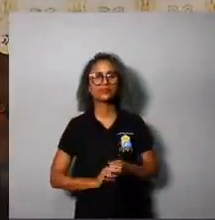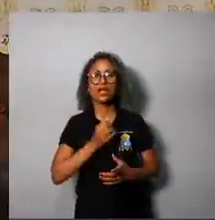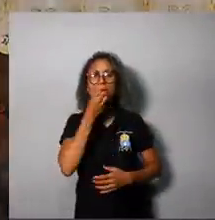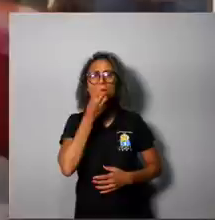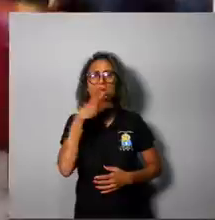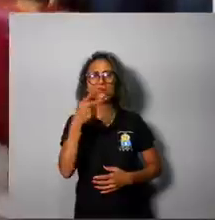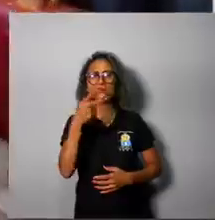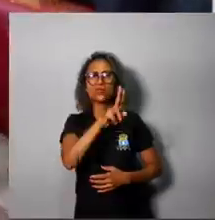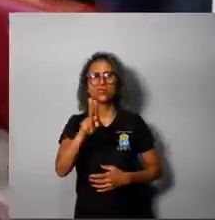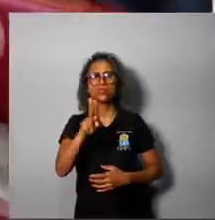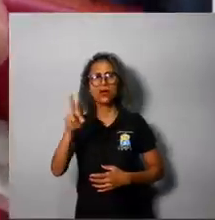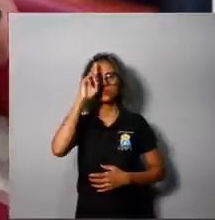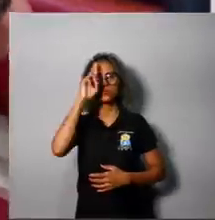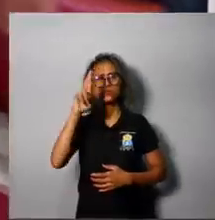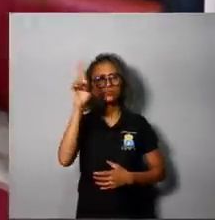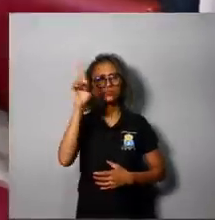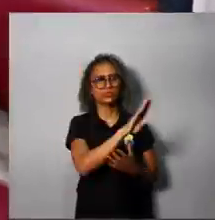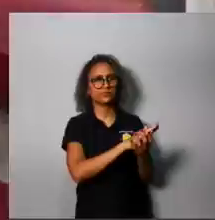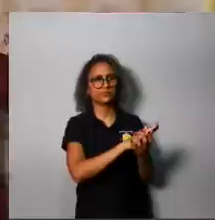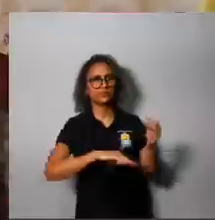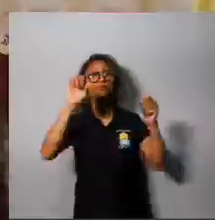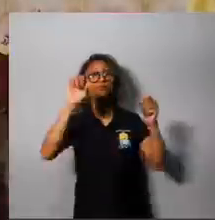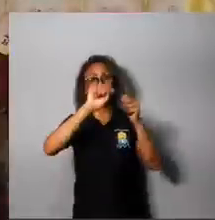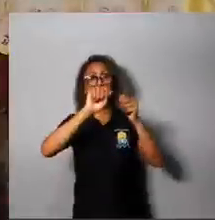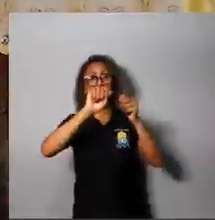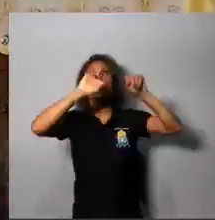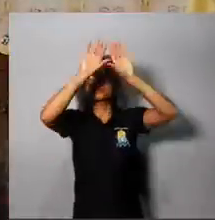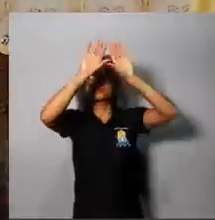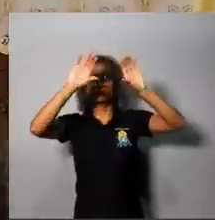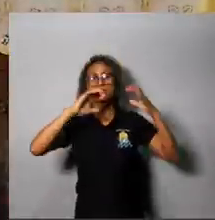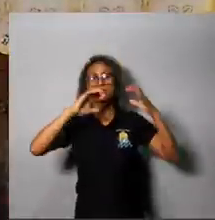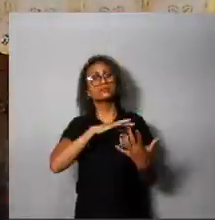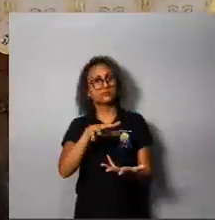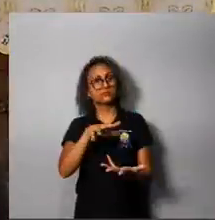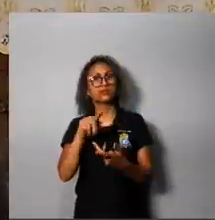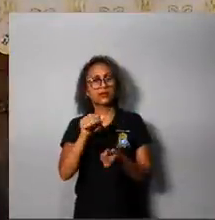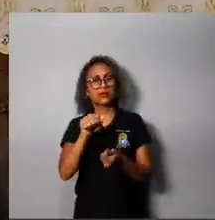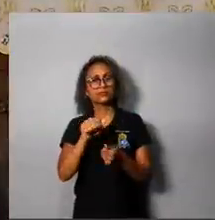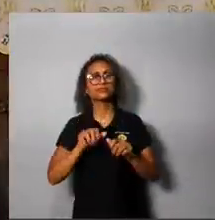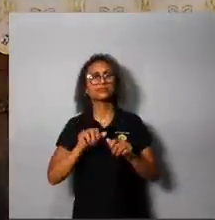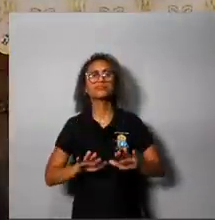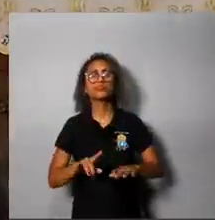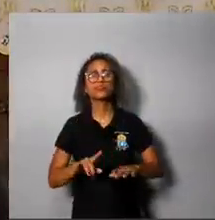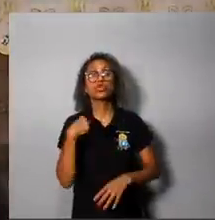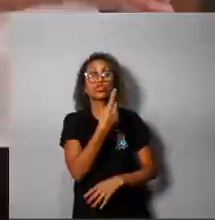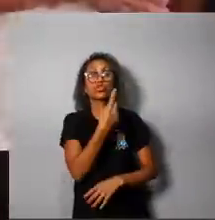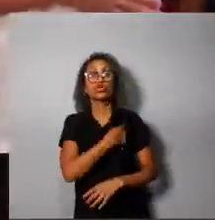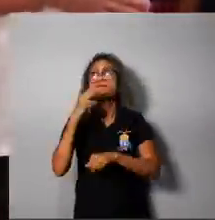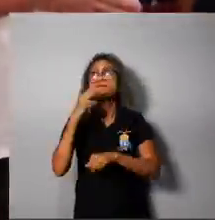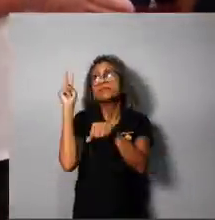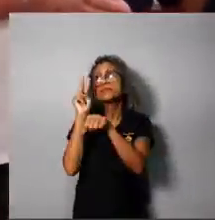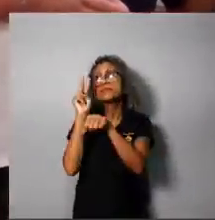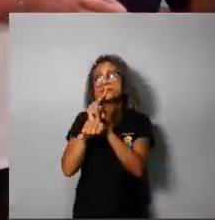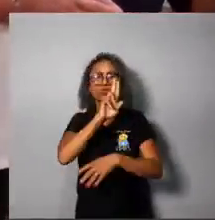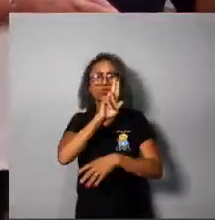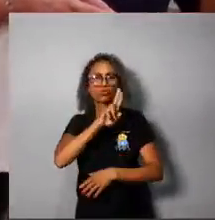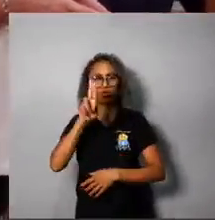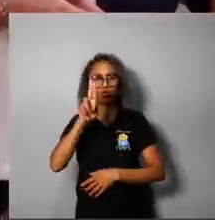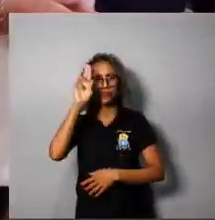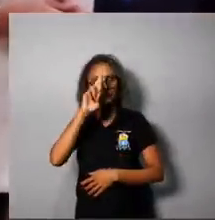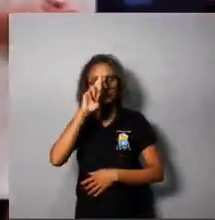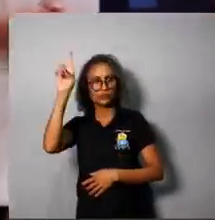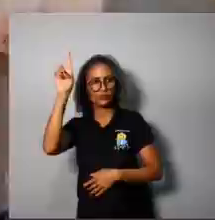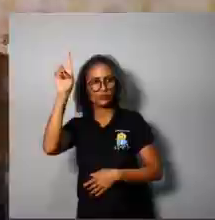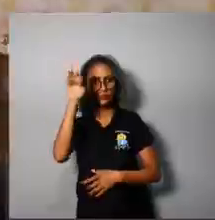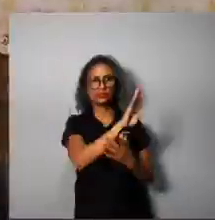Senhor. E a terra. A nossa proteção está no nome do Senhor. Que fez o céu e a